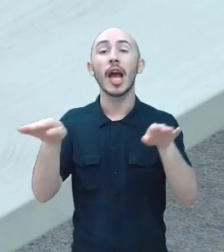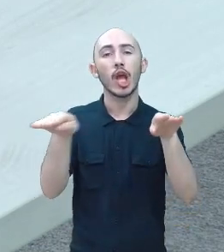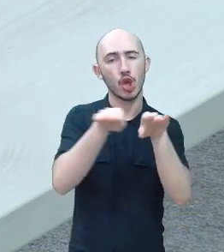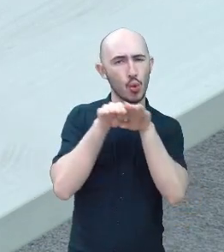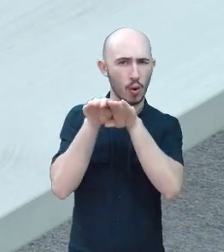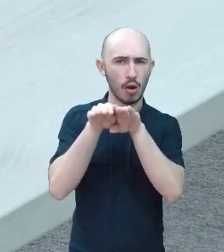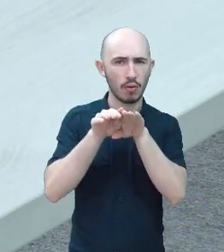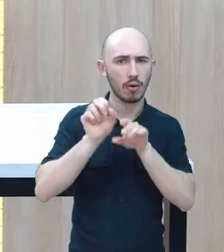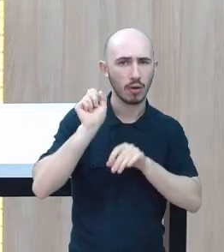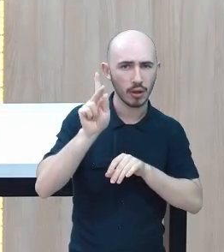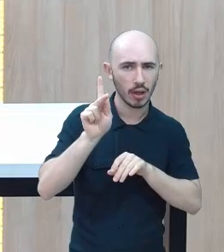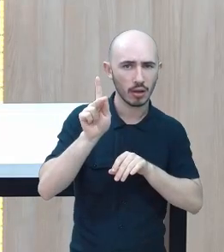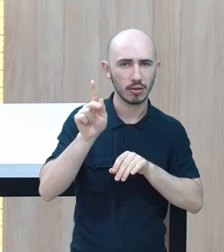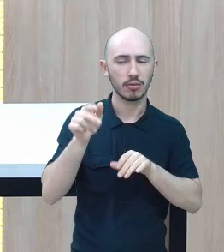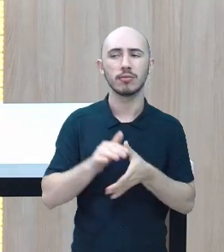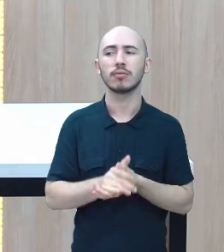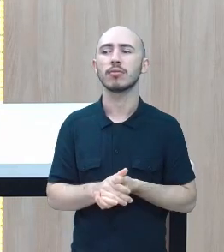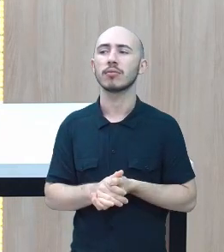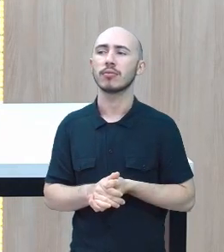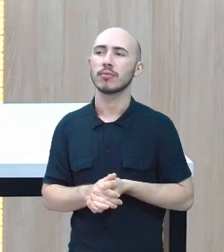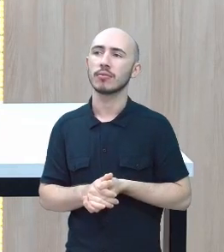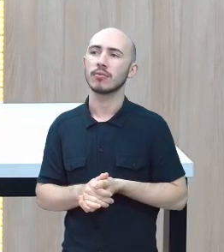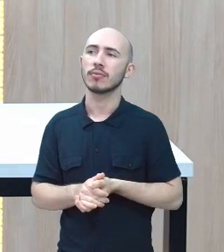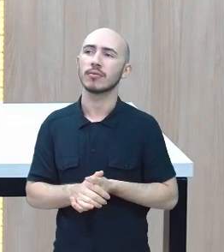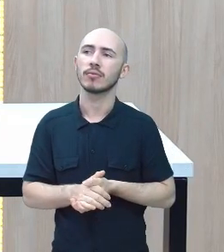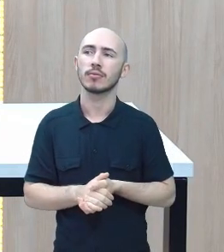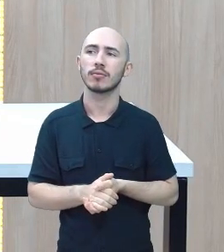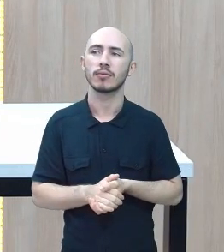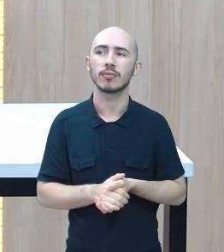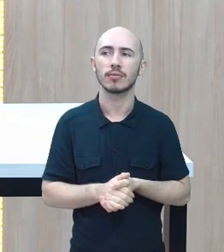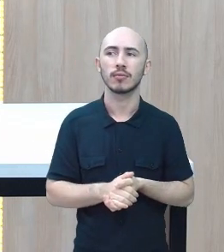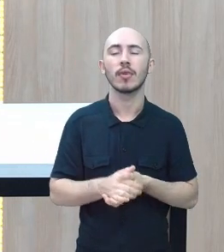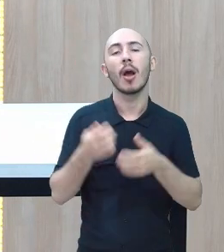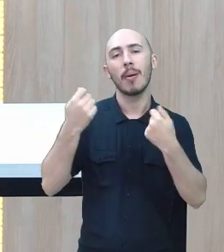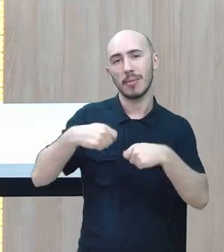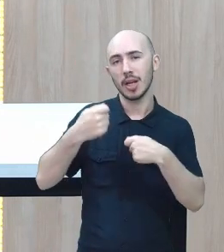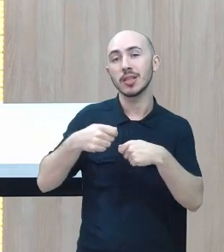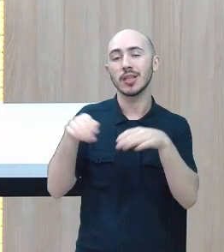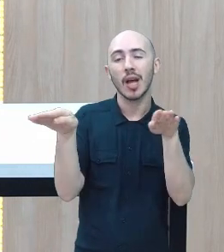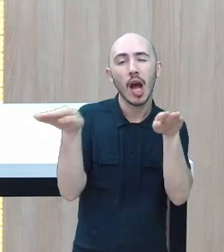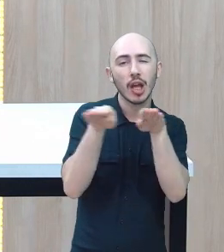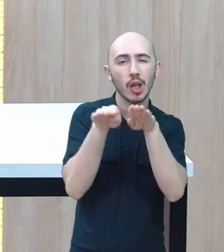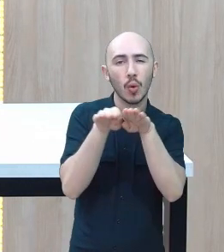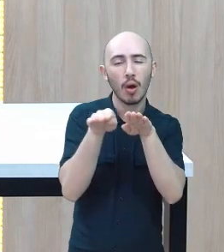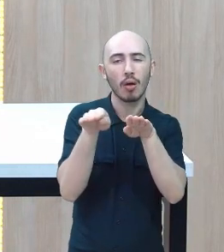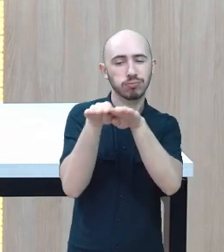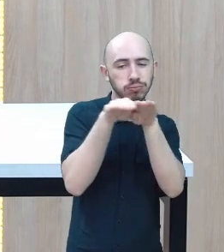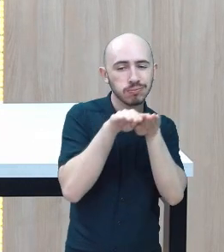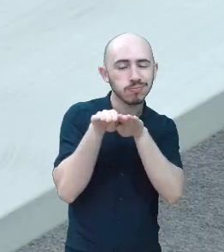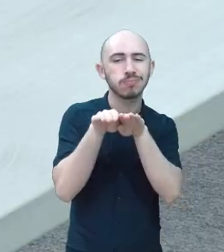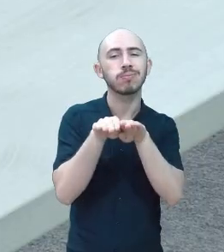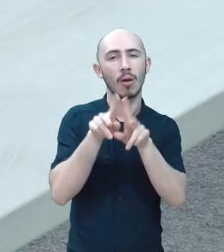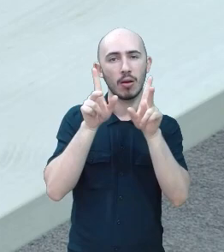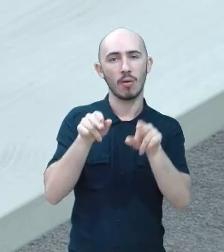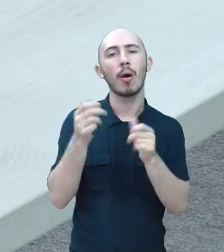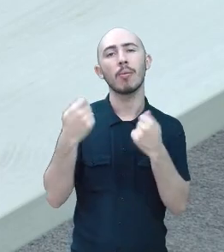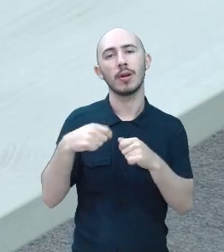fazer um para baixo, o outro vai ficar um negócio assimétrico, né? Não vai ficar tão bonito.